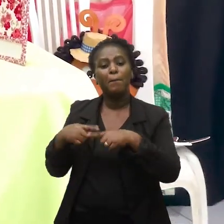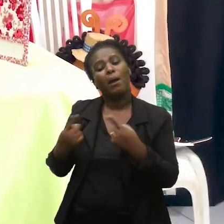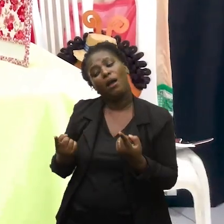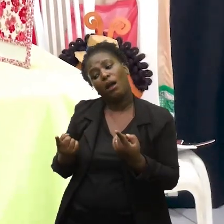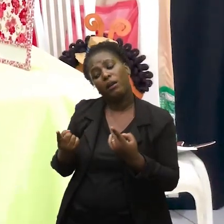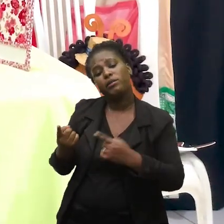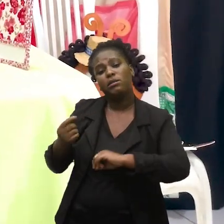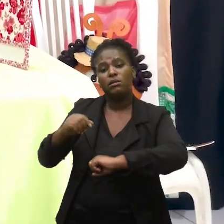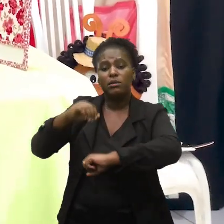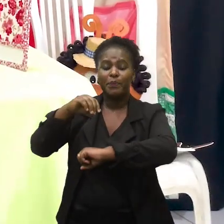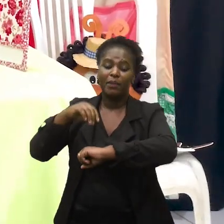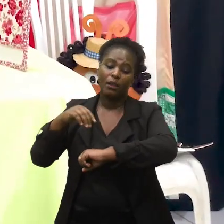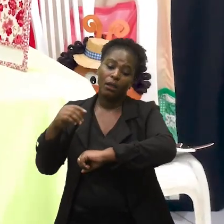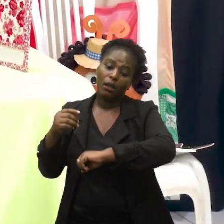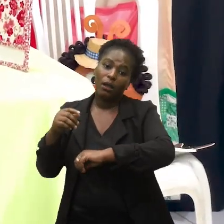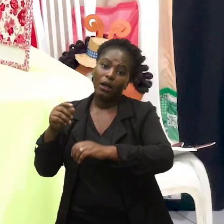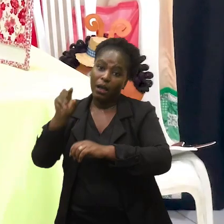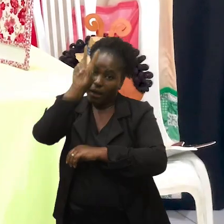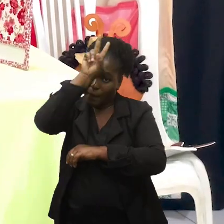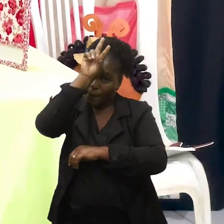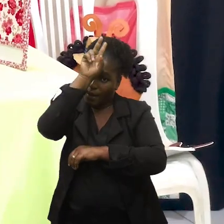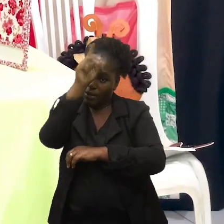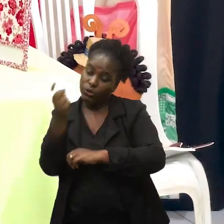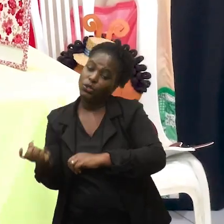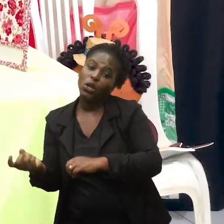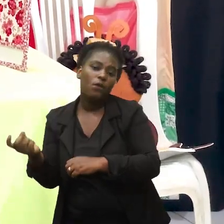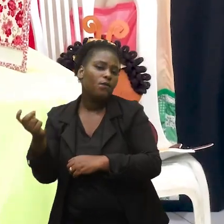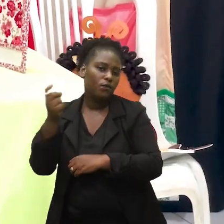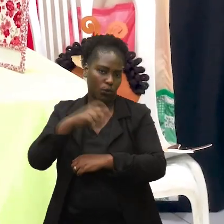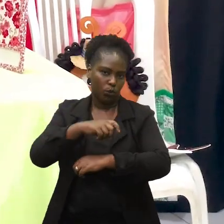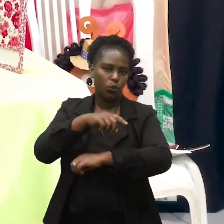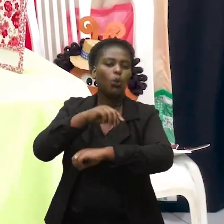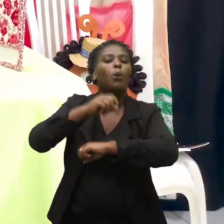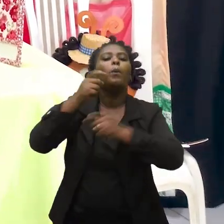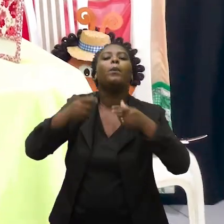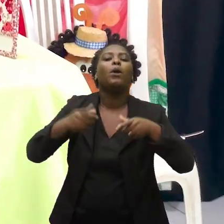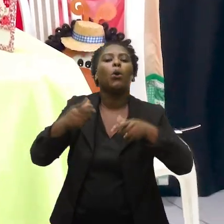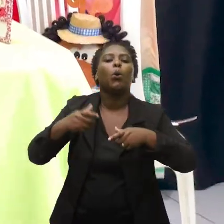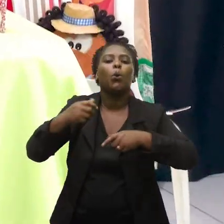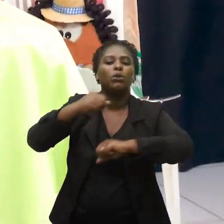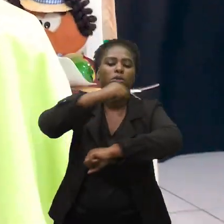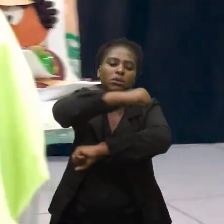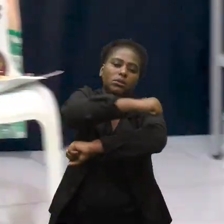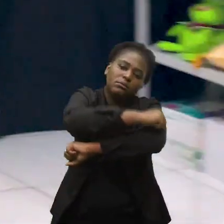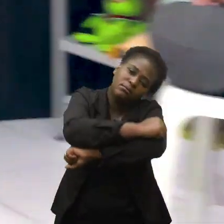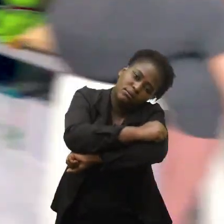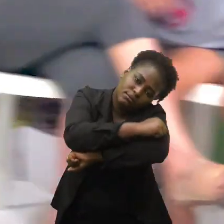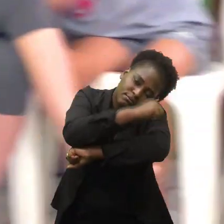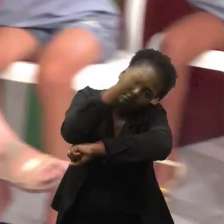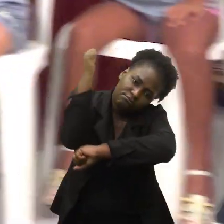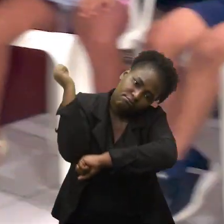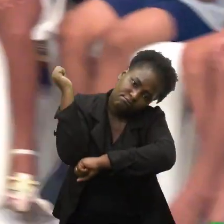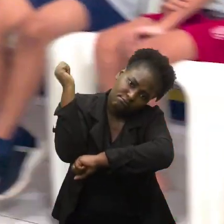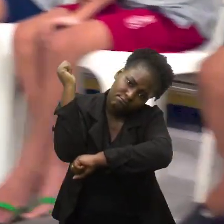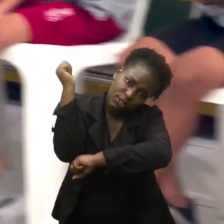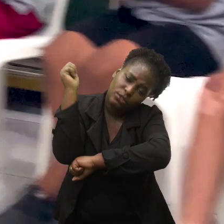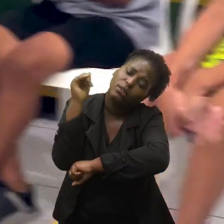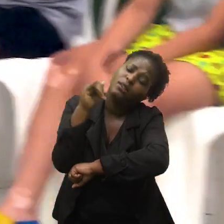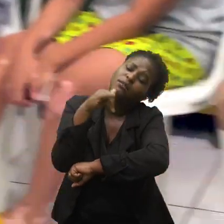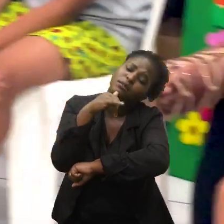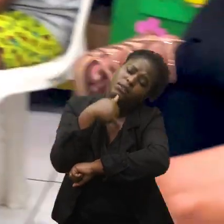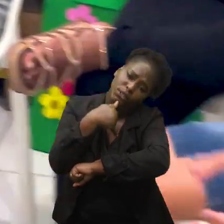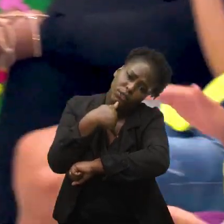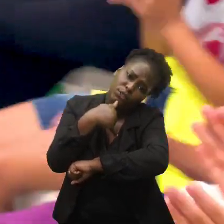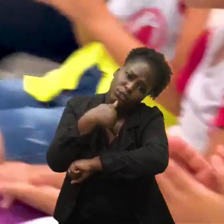cantando bem triste, nem estava mais alegre. Quem quer casar com a dona